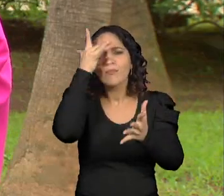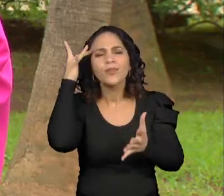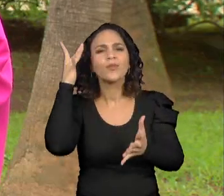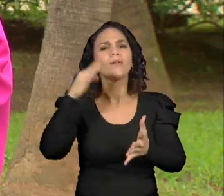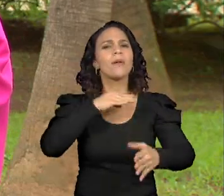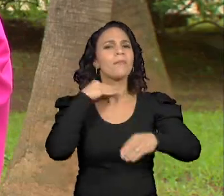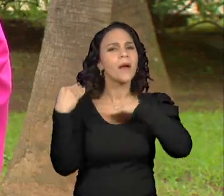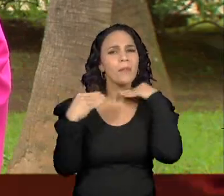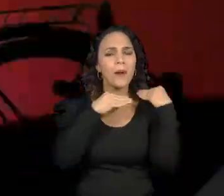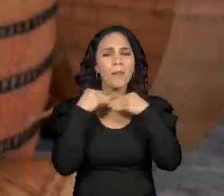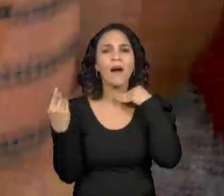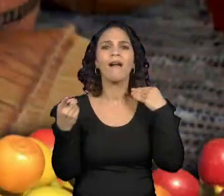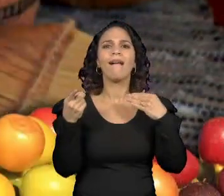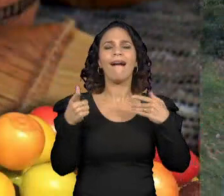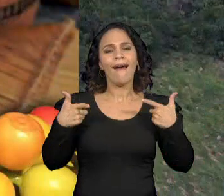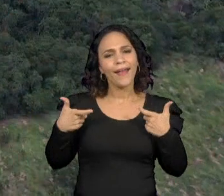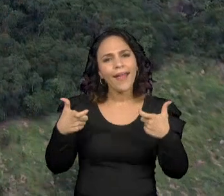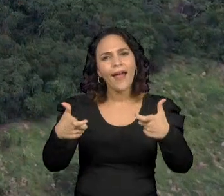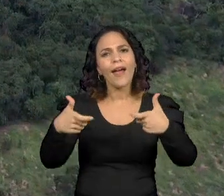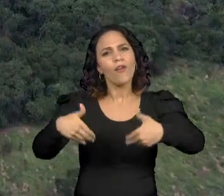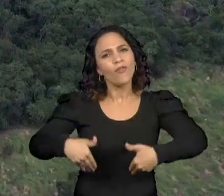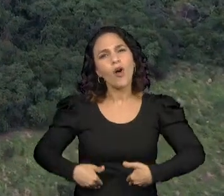E veja também...